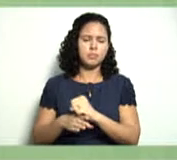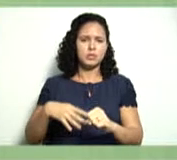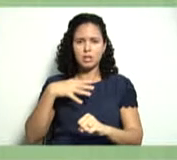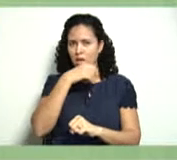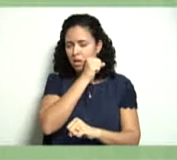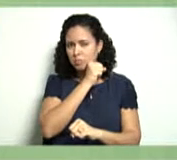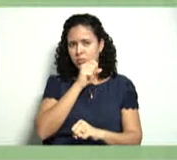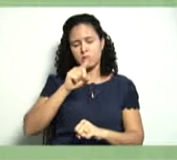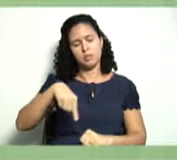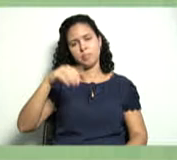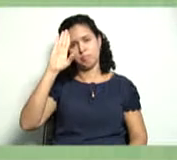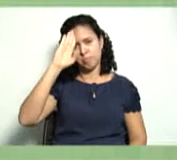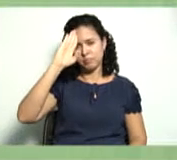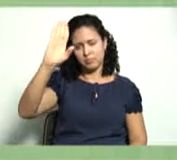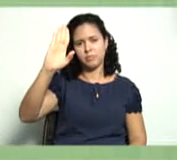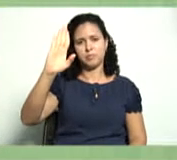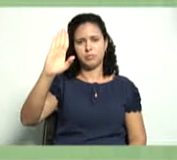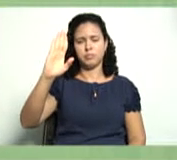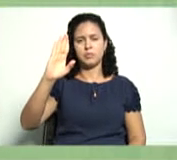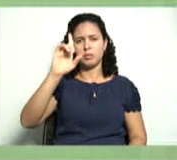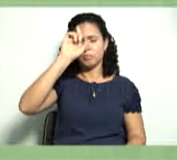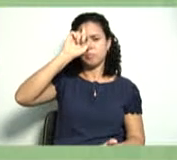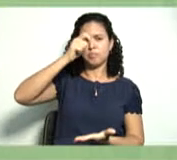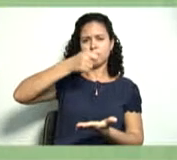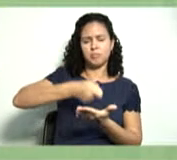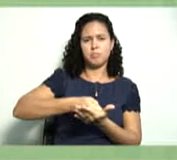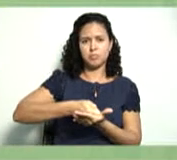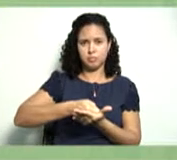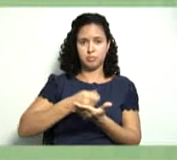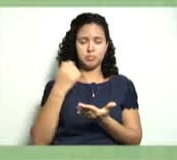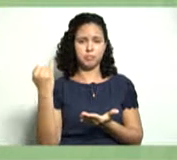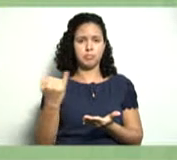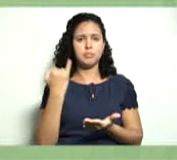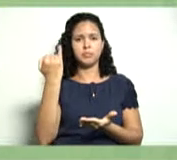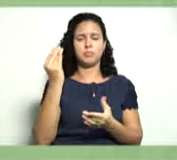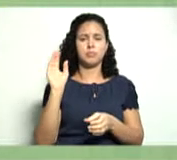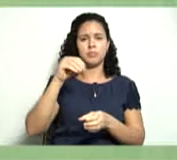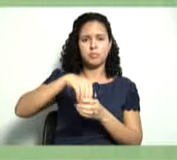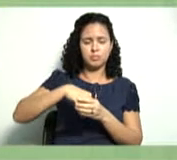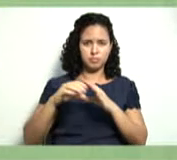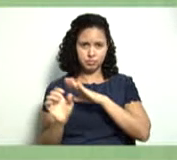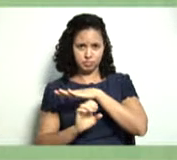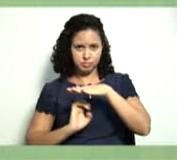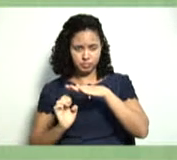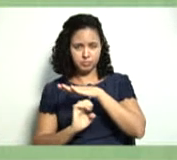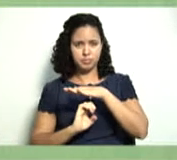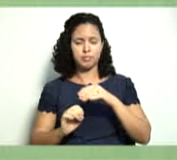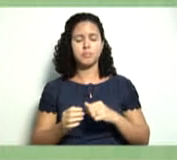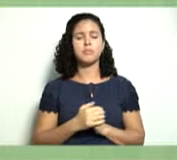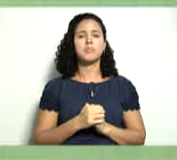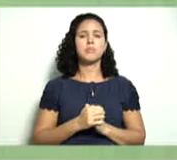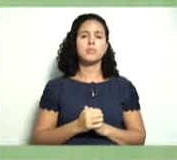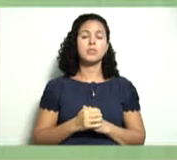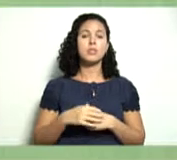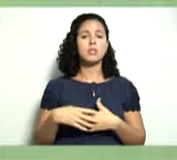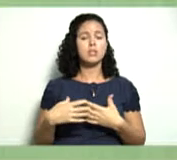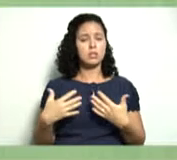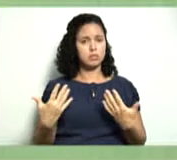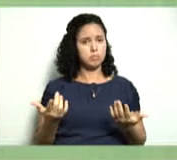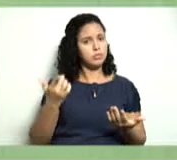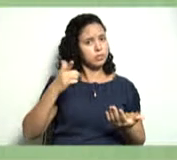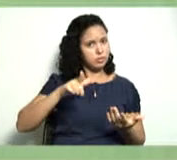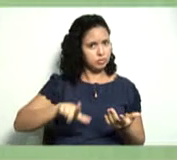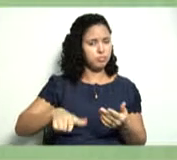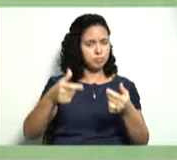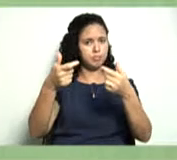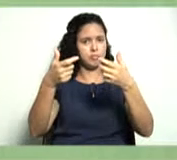primordial para tomar decisões importantes veja bem aqui o que eu acabei de ler pra